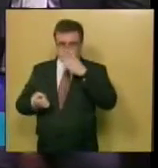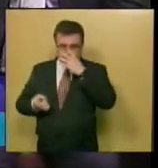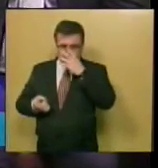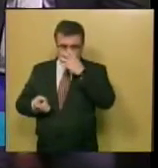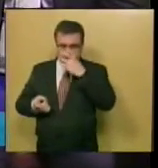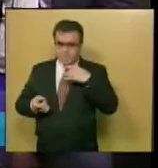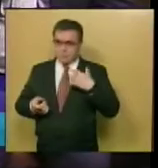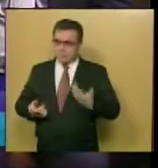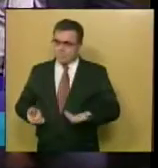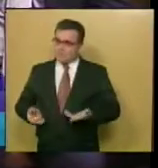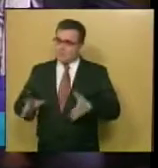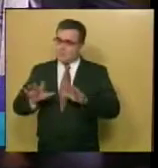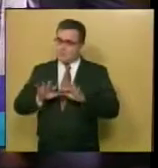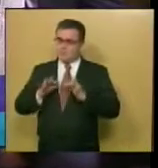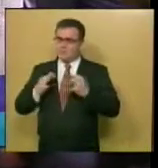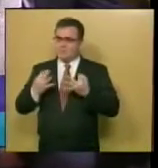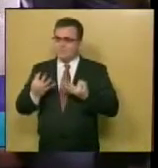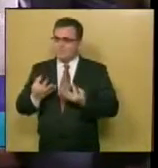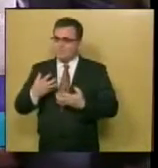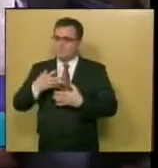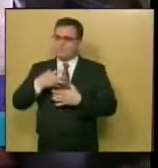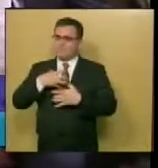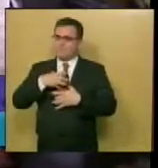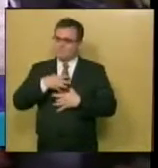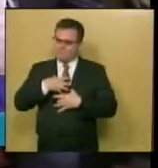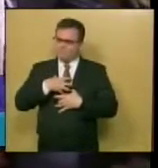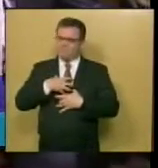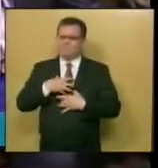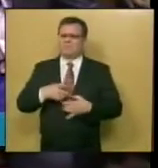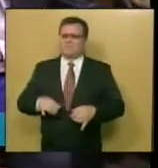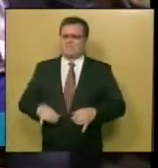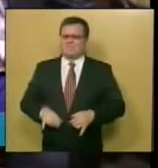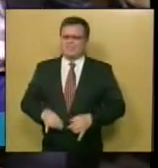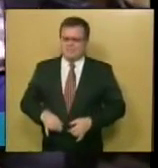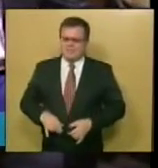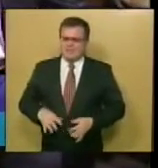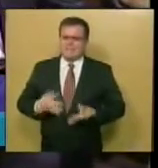à dor que vocês, familiares,